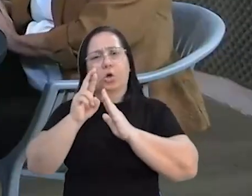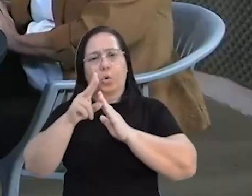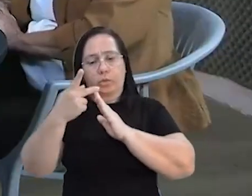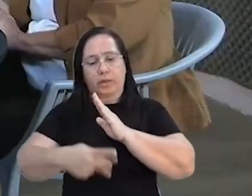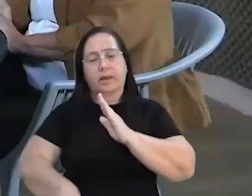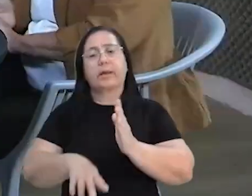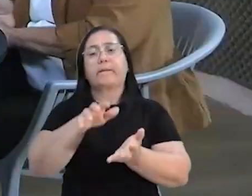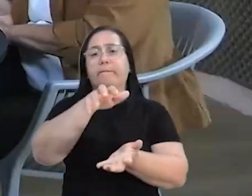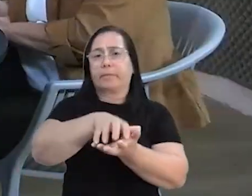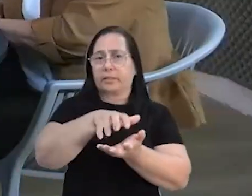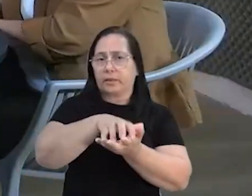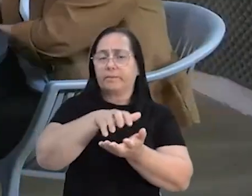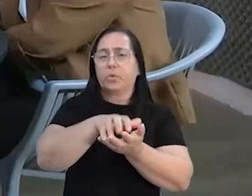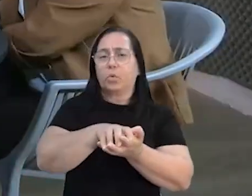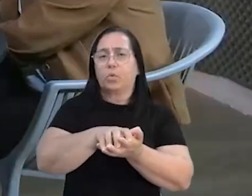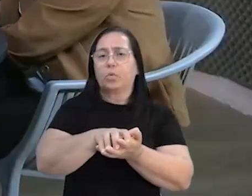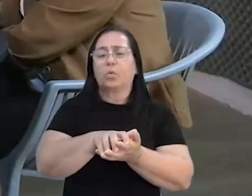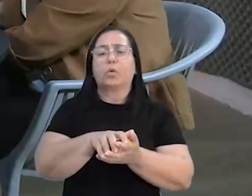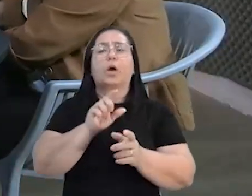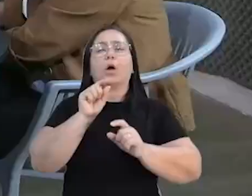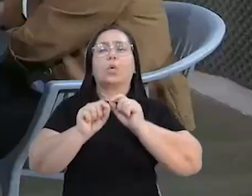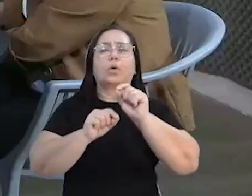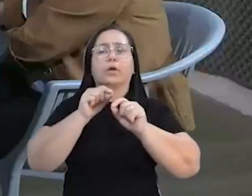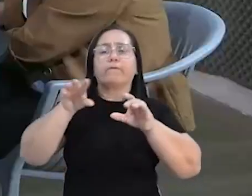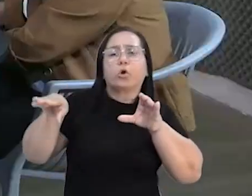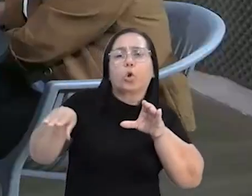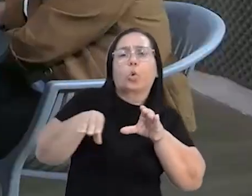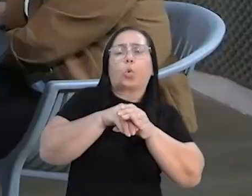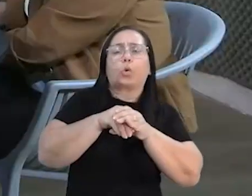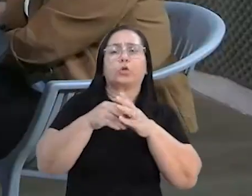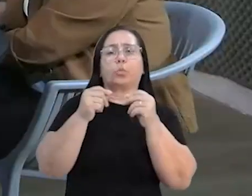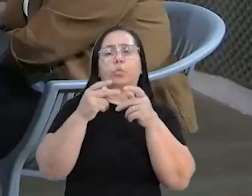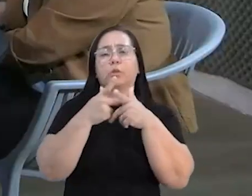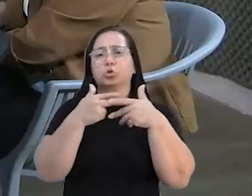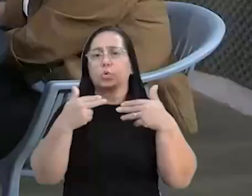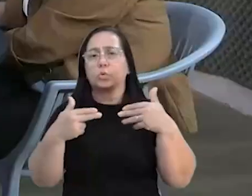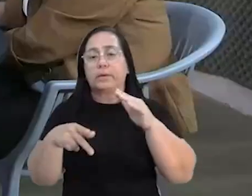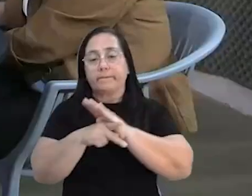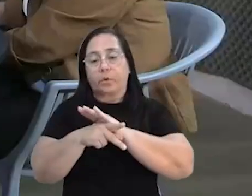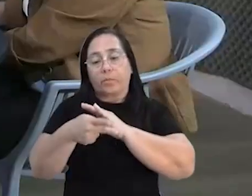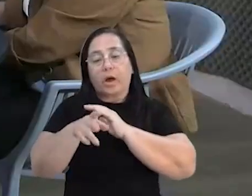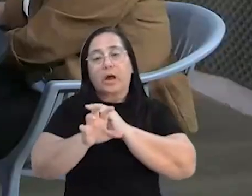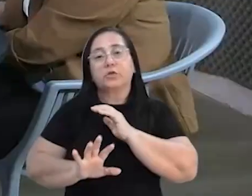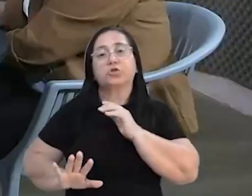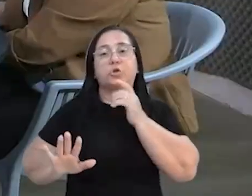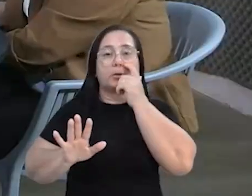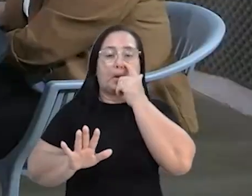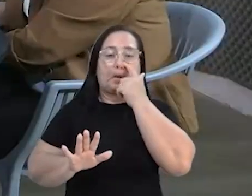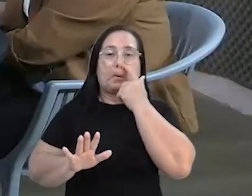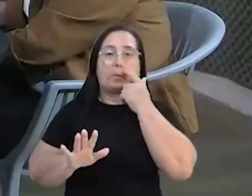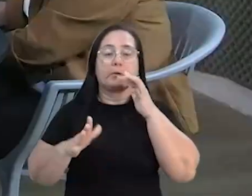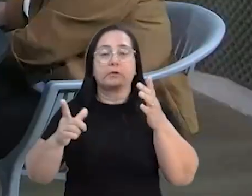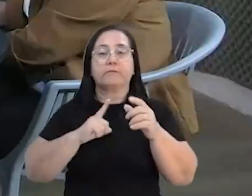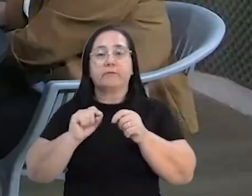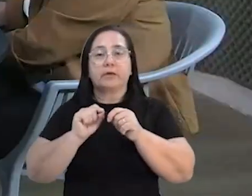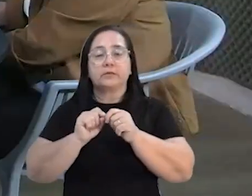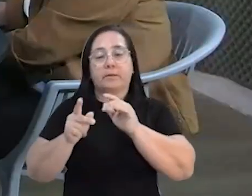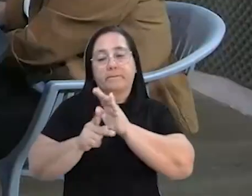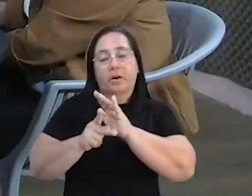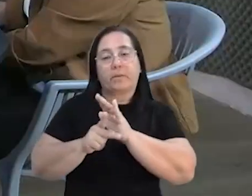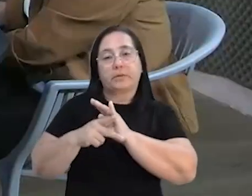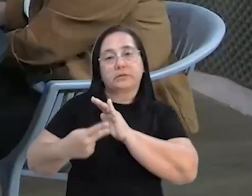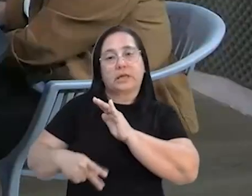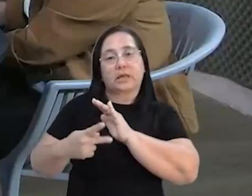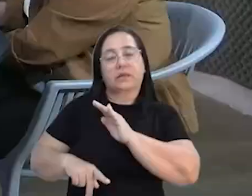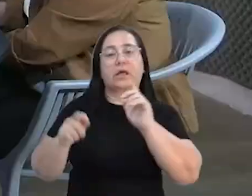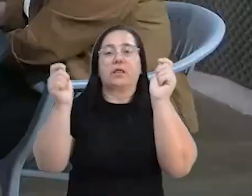de Pernambuco, é que foram incluídos muitos elementos regionais. Sim. Ou seja, que fazem parte